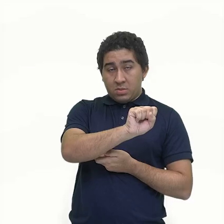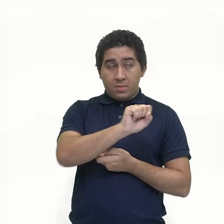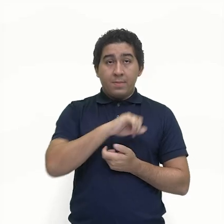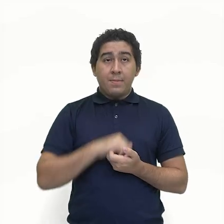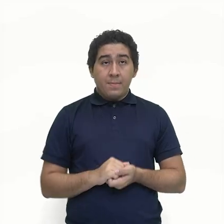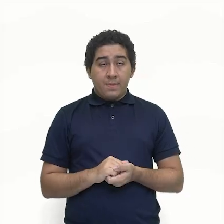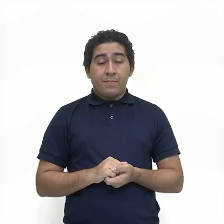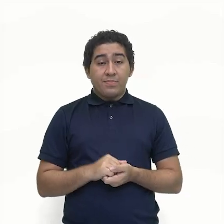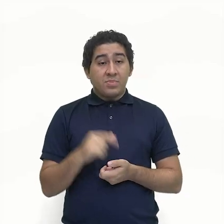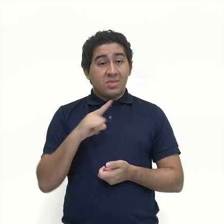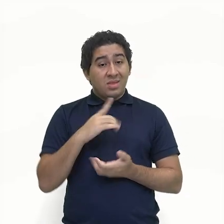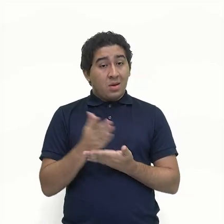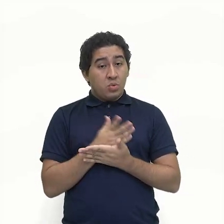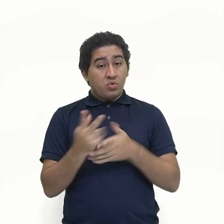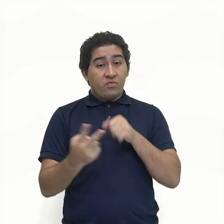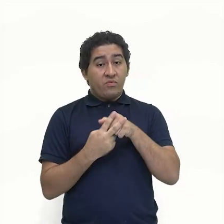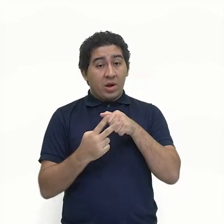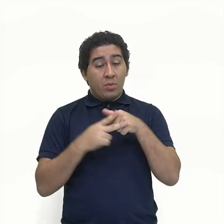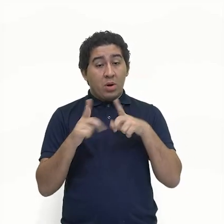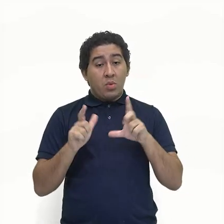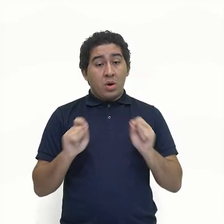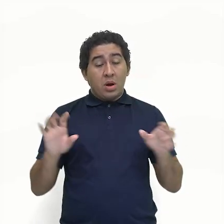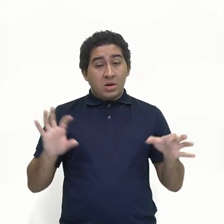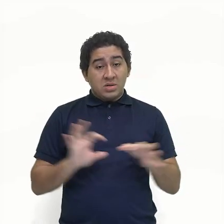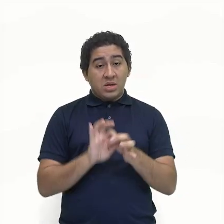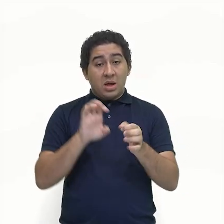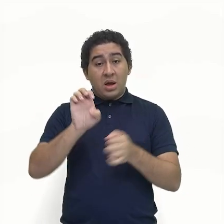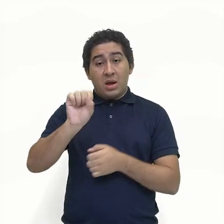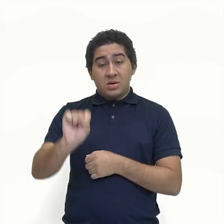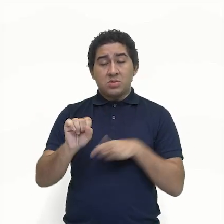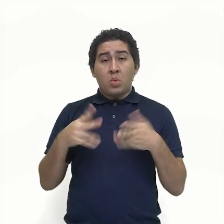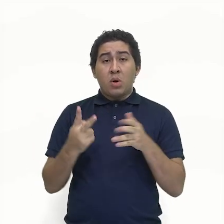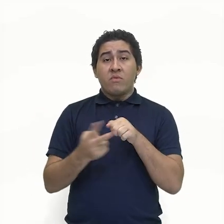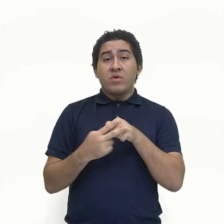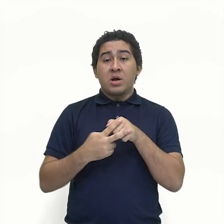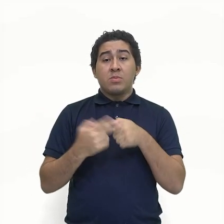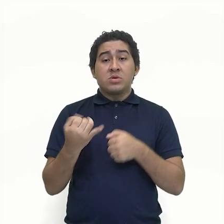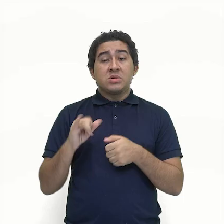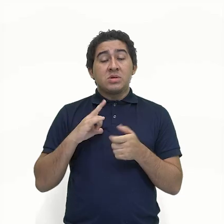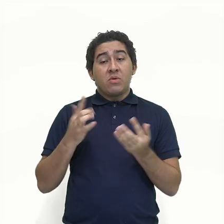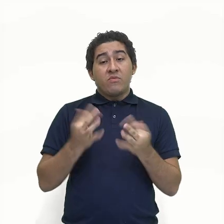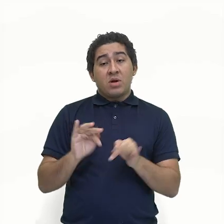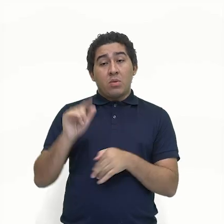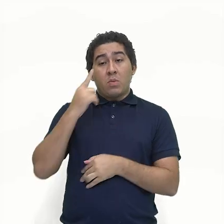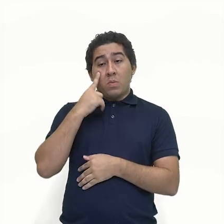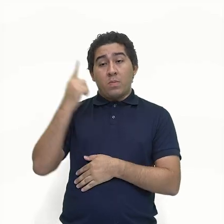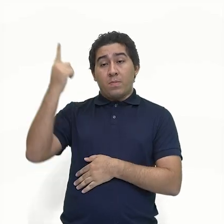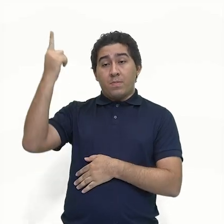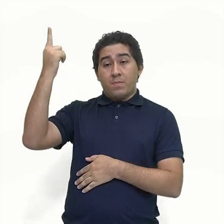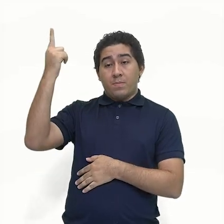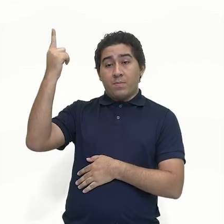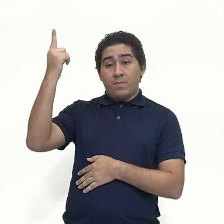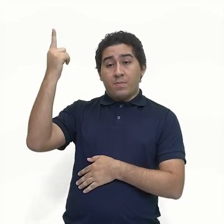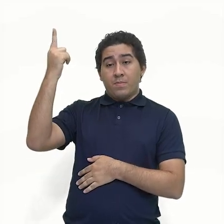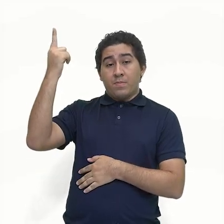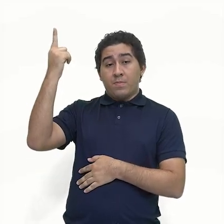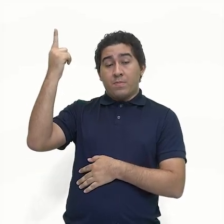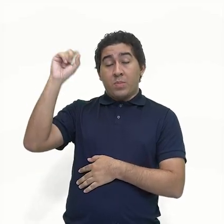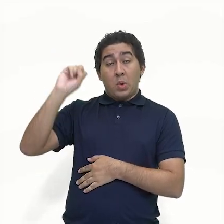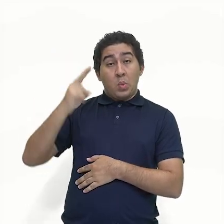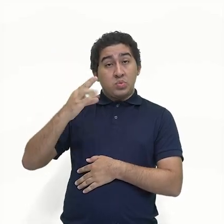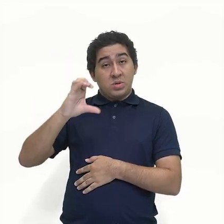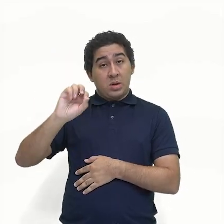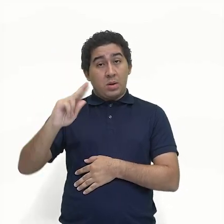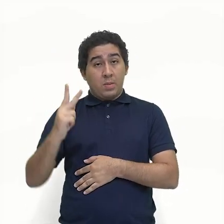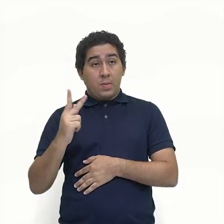Existem alguns verbos que eu vou acrescentar ES. Que verbos são esses? Se ele terminar em SS, X,